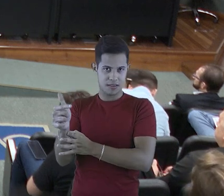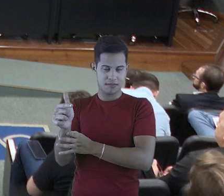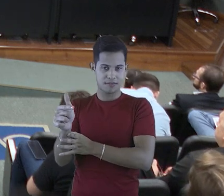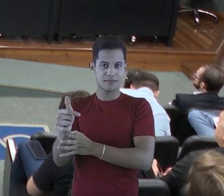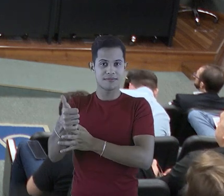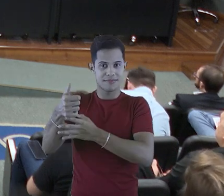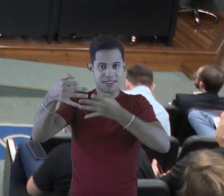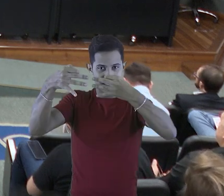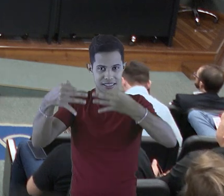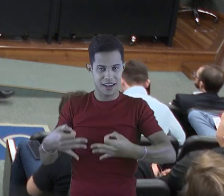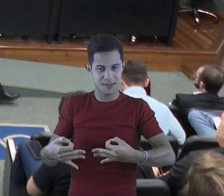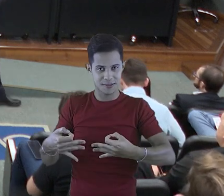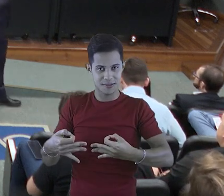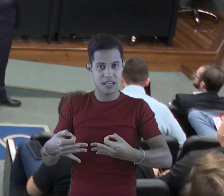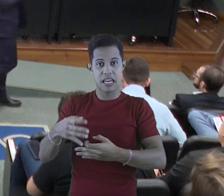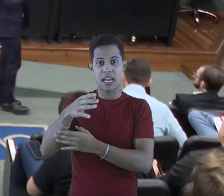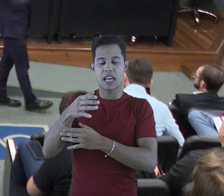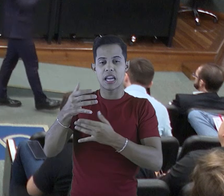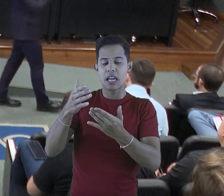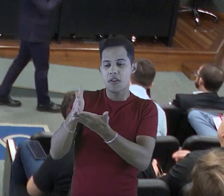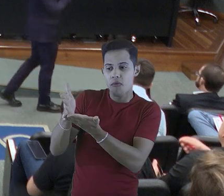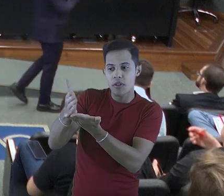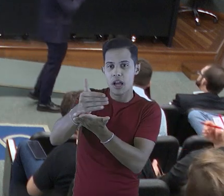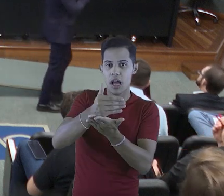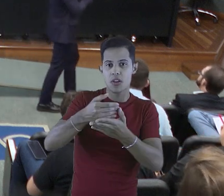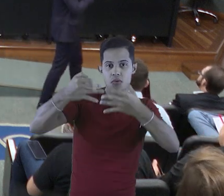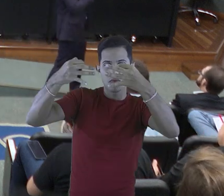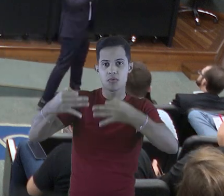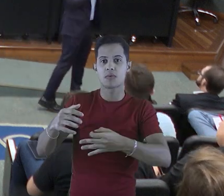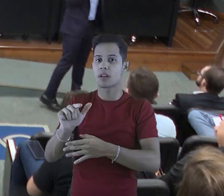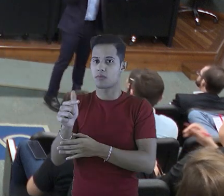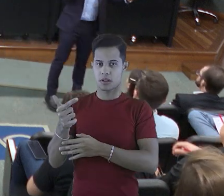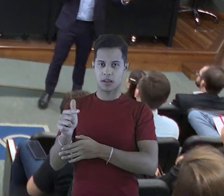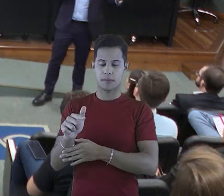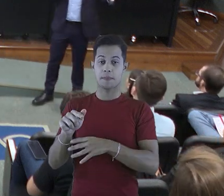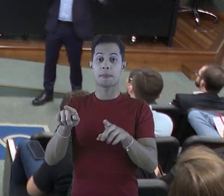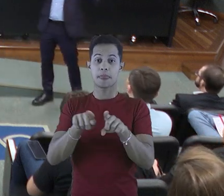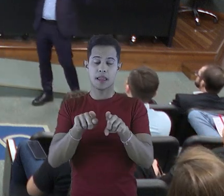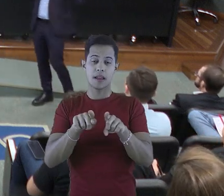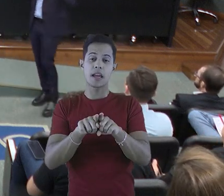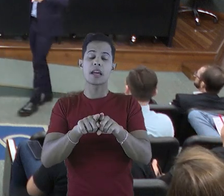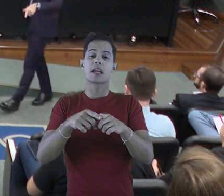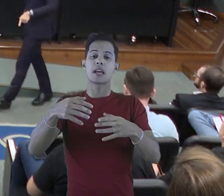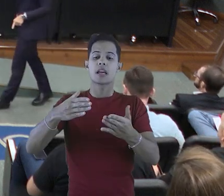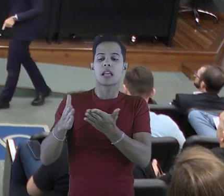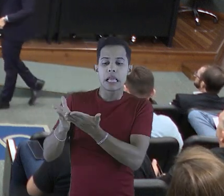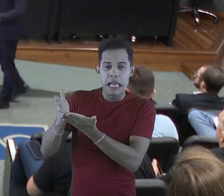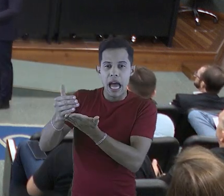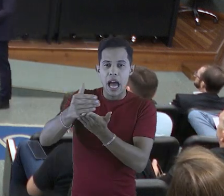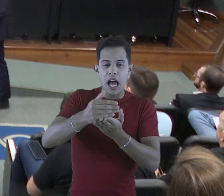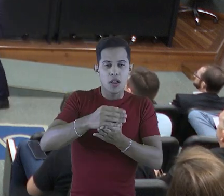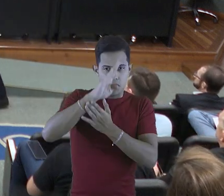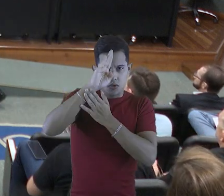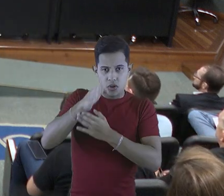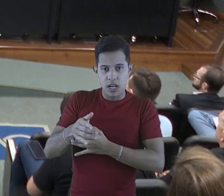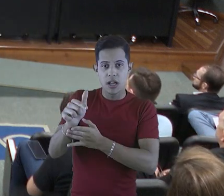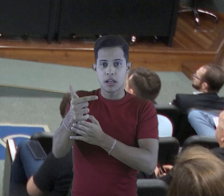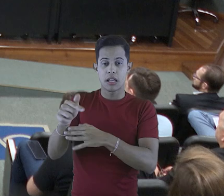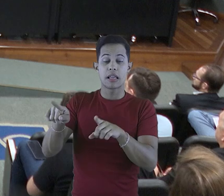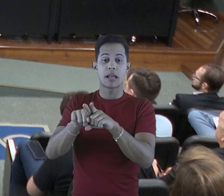Certo? Esses são dados indiretos. E os dados indiretos, eles também são protegidos pela